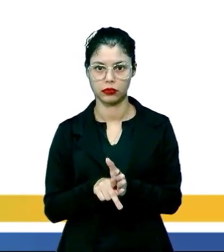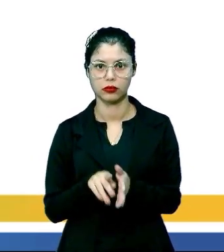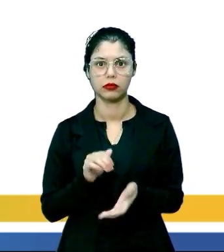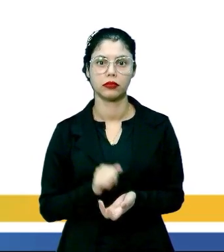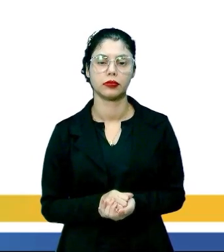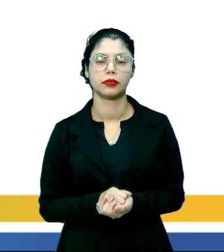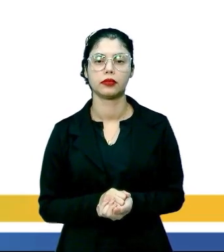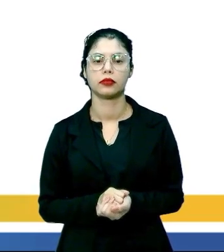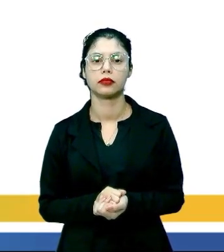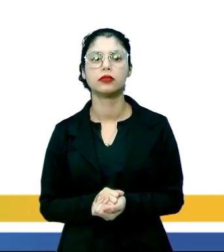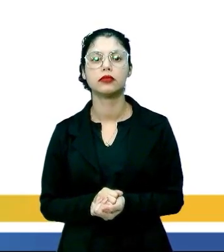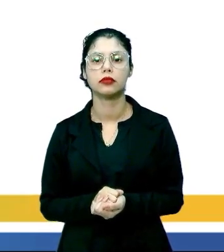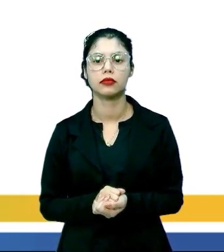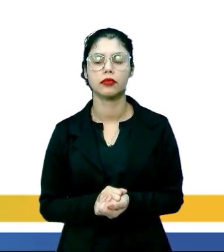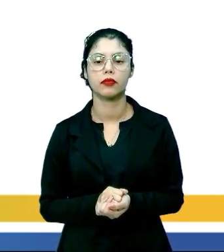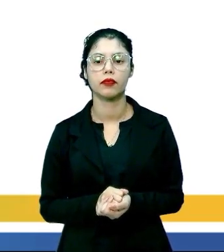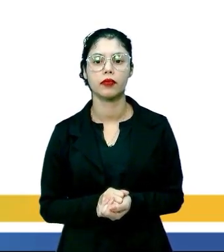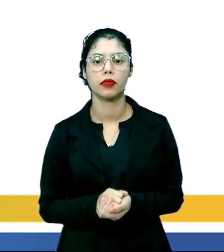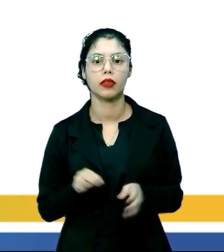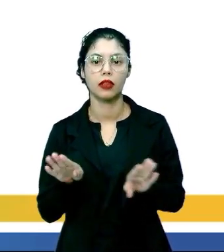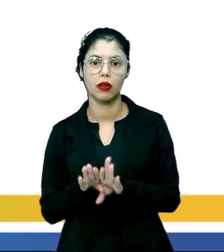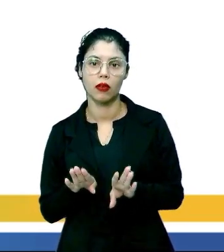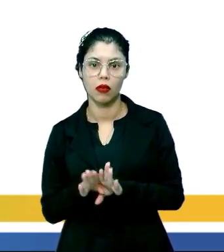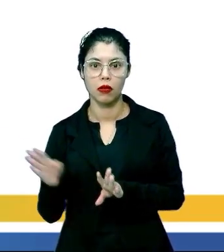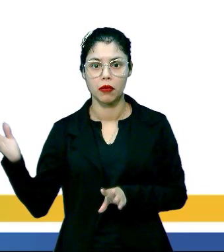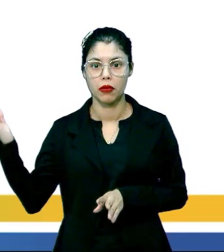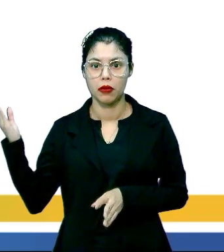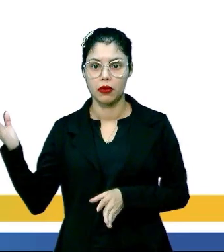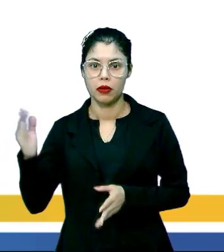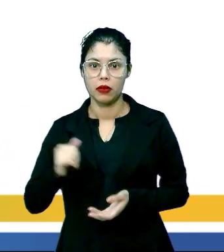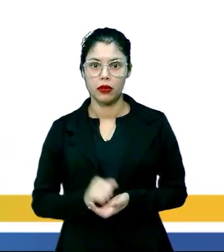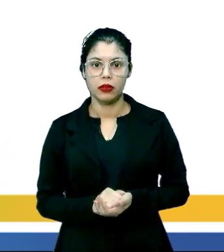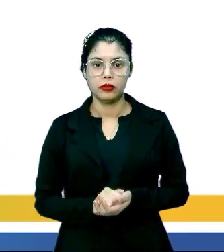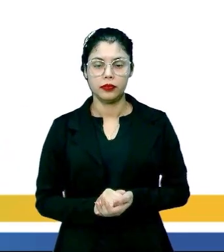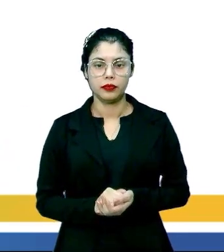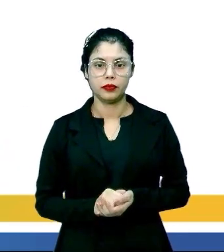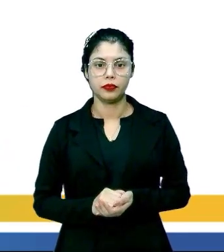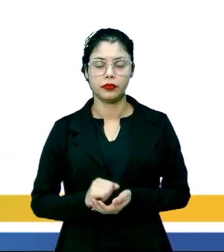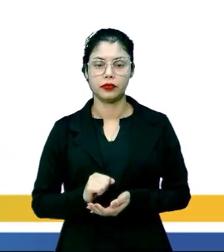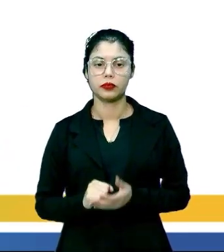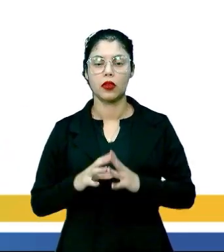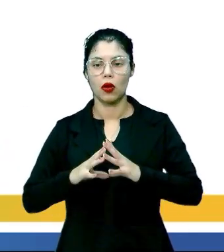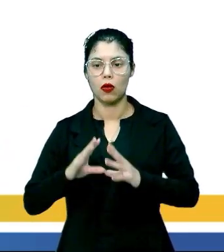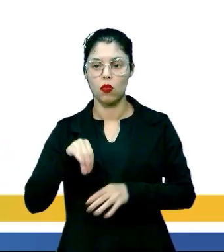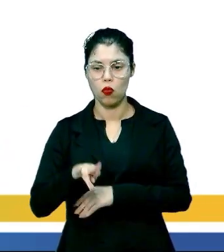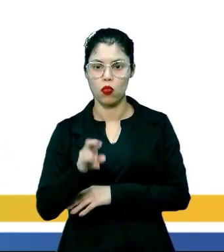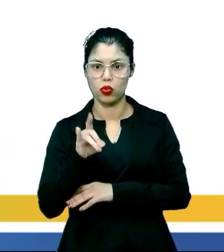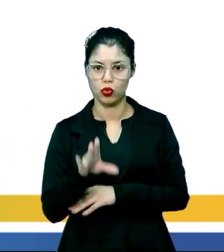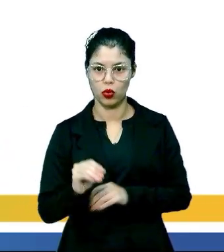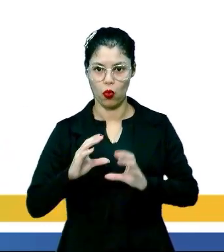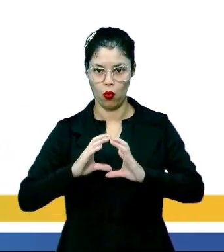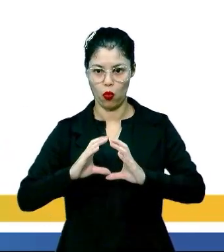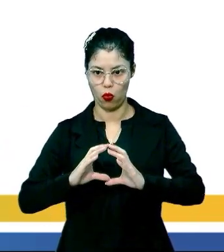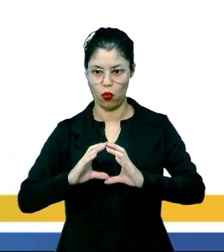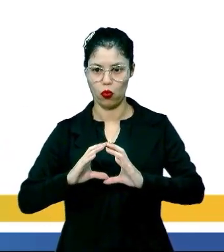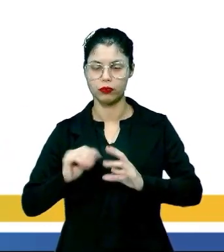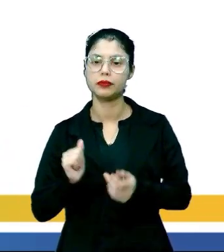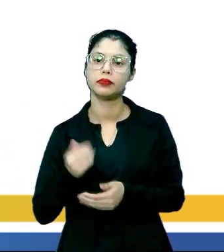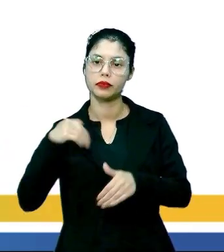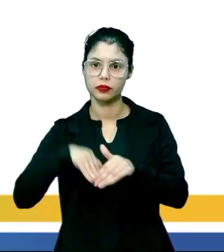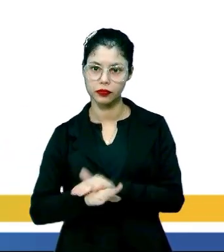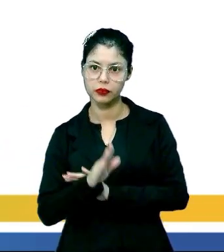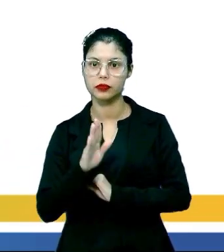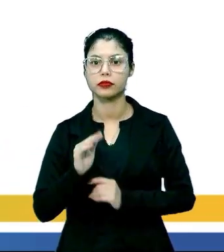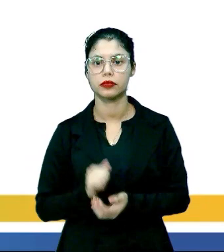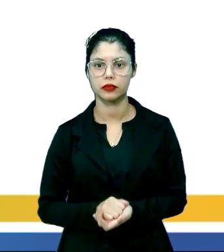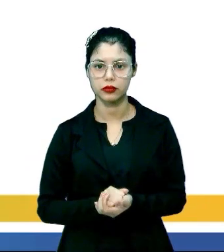certo? Então, a bexiga urinária é um órgão muscular oco que serve de reservatório para